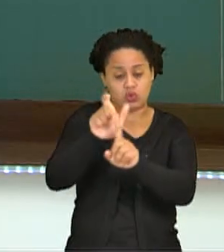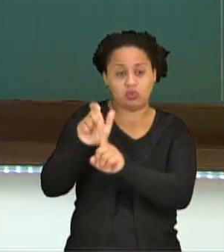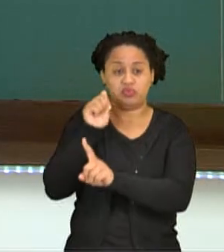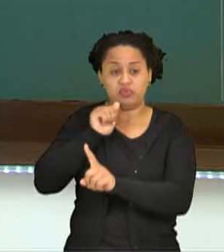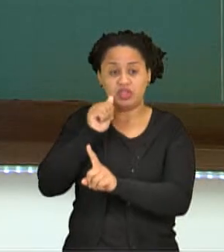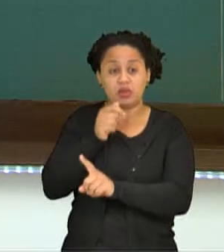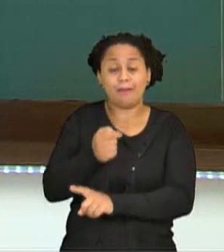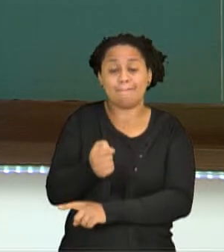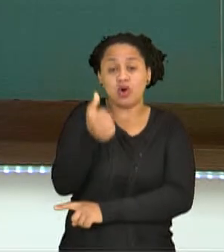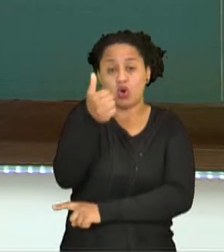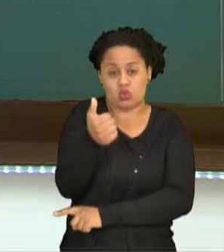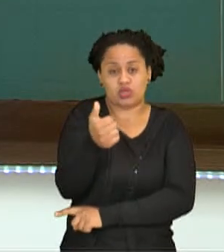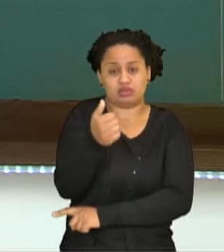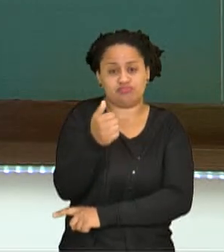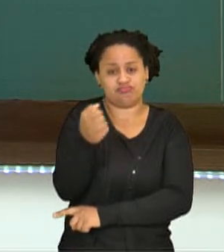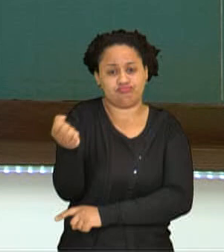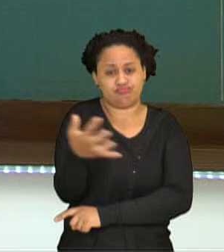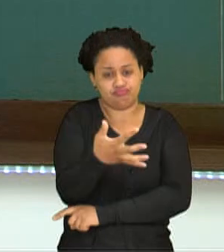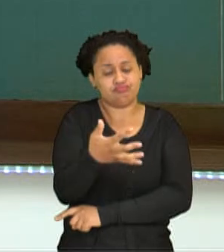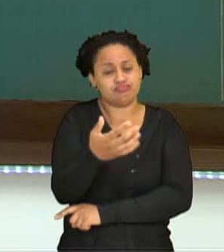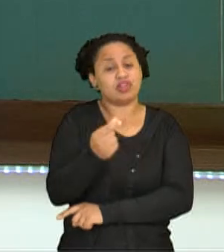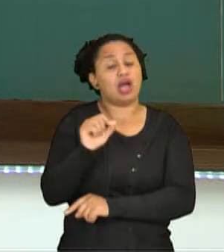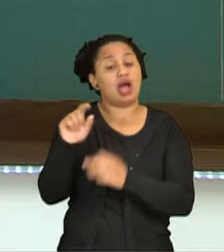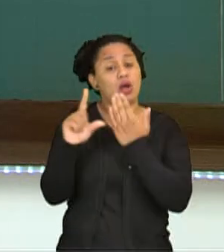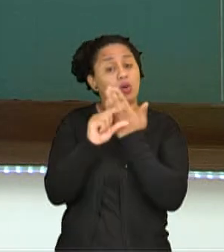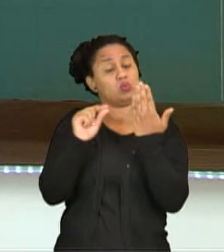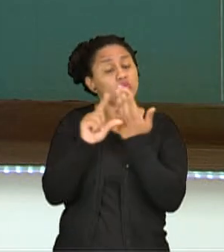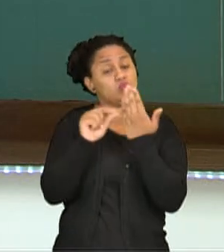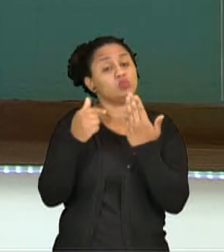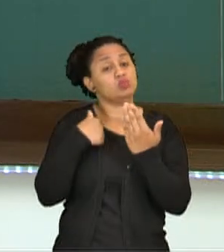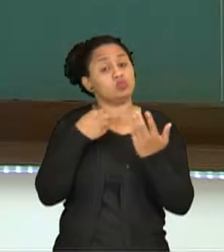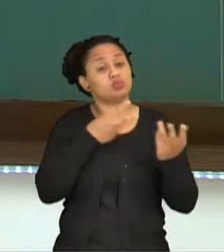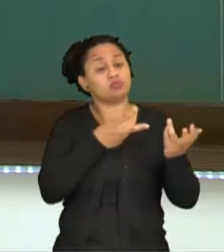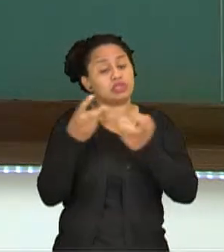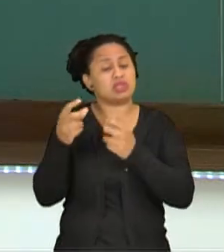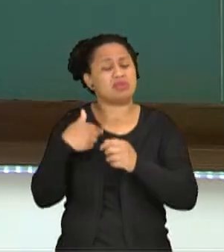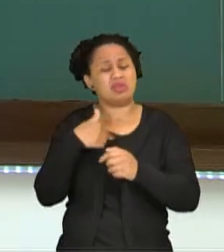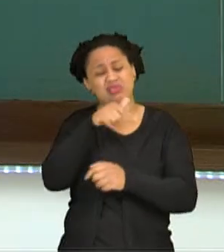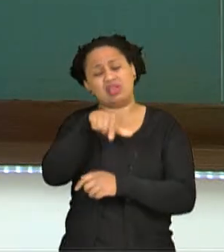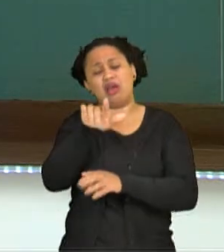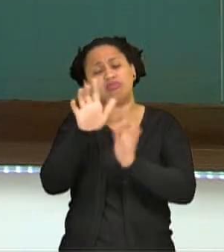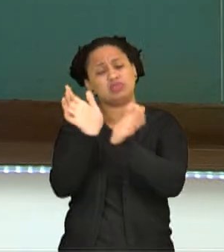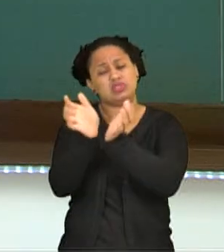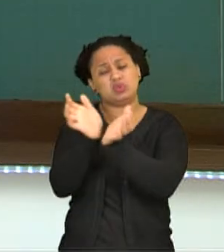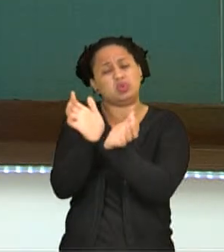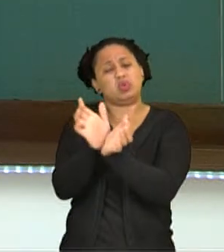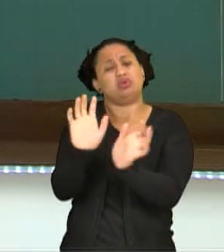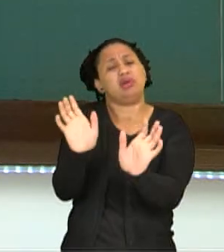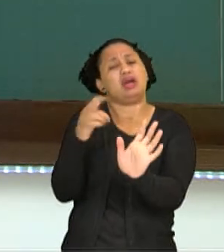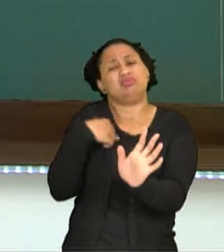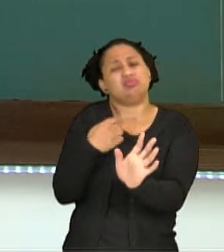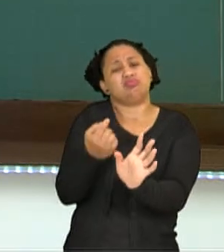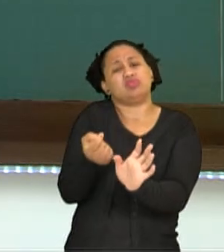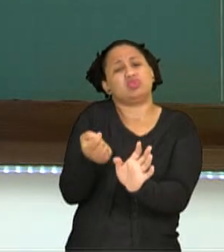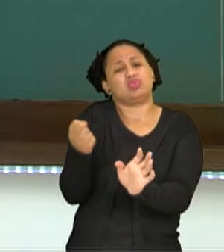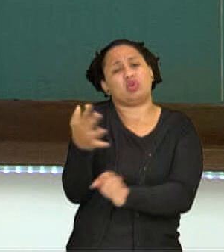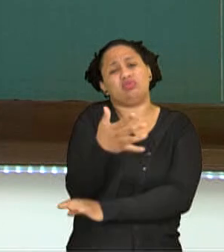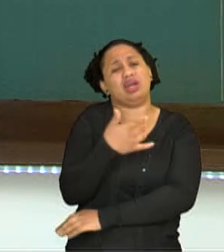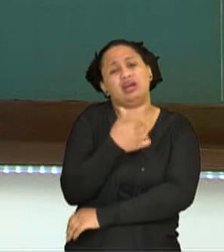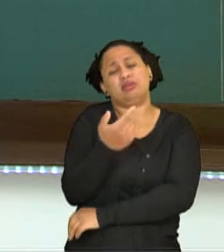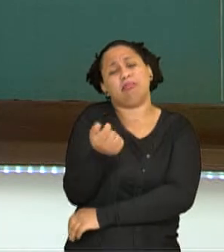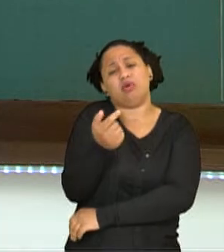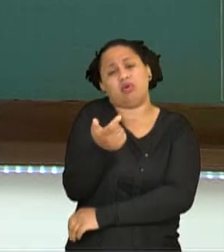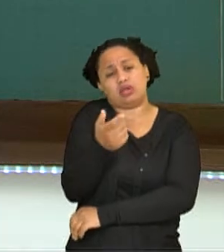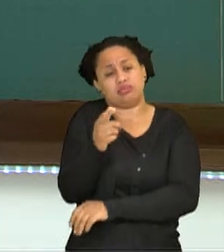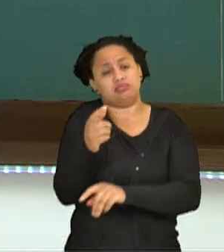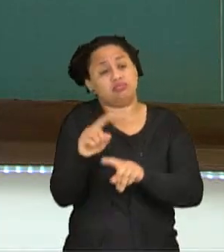novidade. Na visão da resenhista, quer dizer que o elenco não tem muita novidade, expressando aqui um ponto de vista, uma